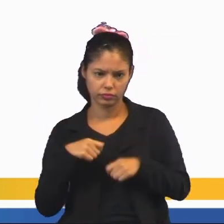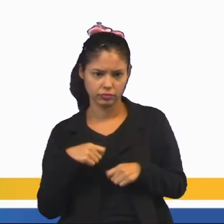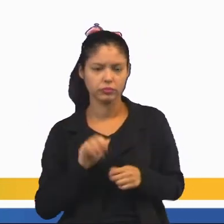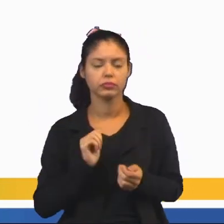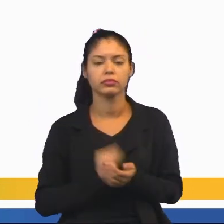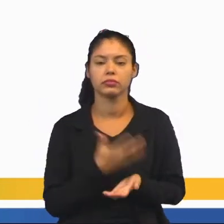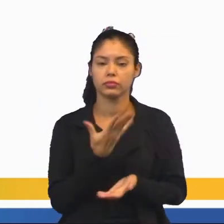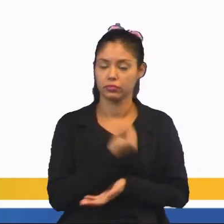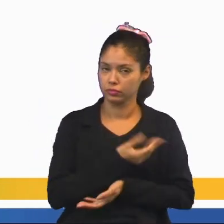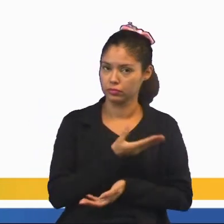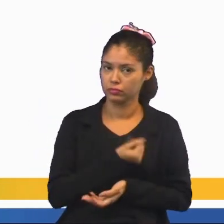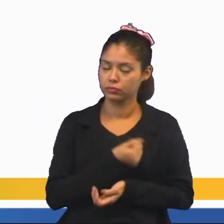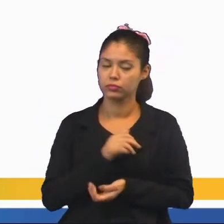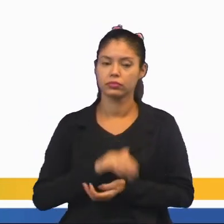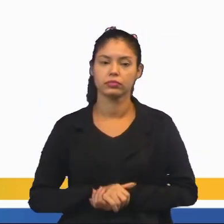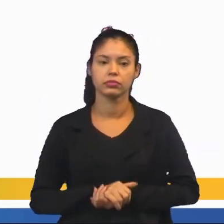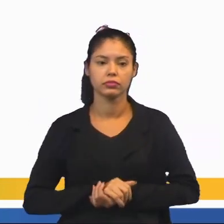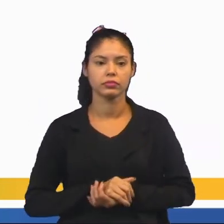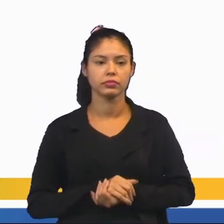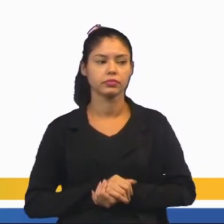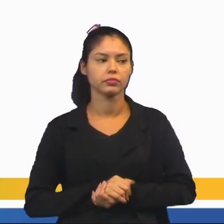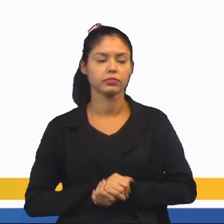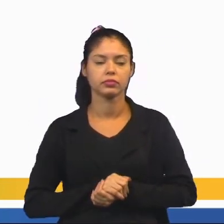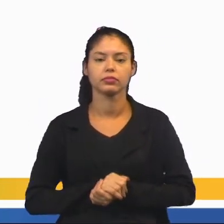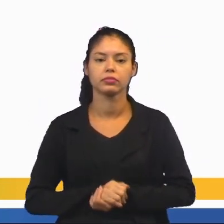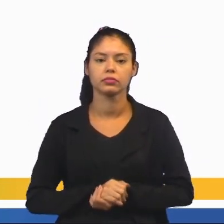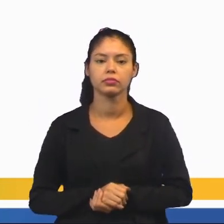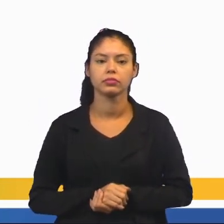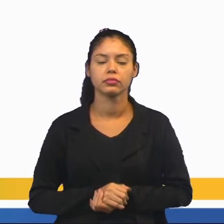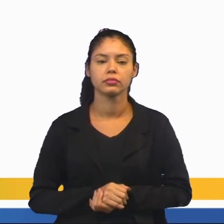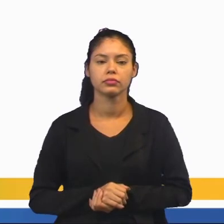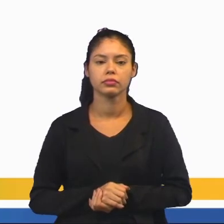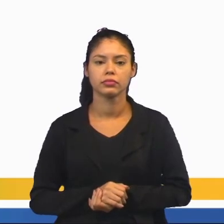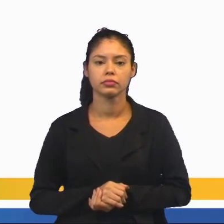12 possibilidades de composição